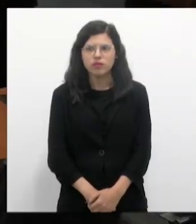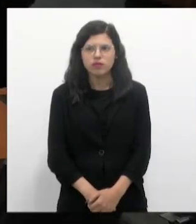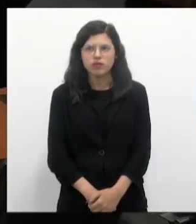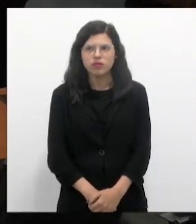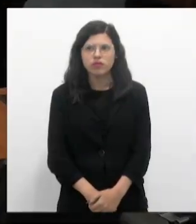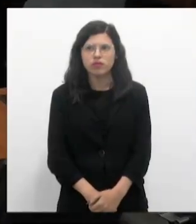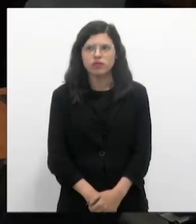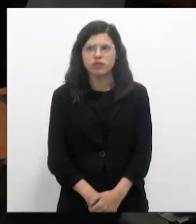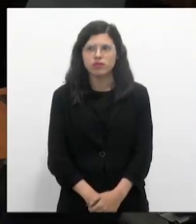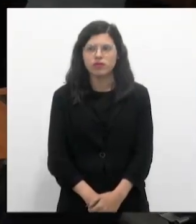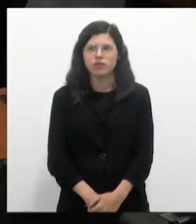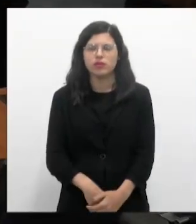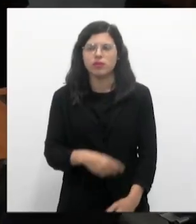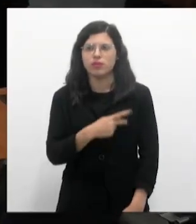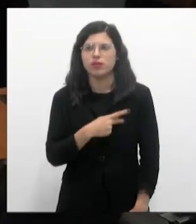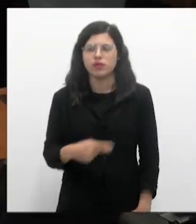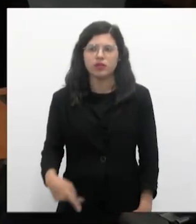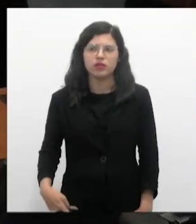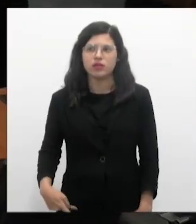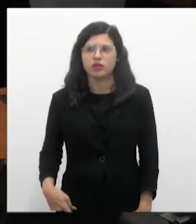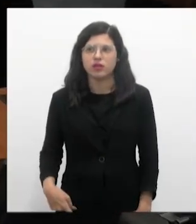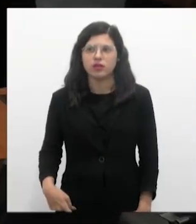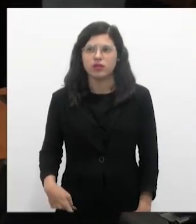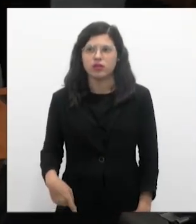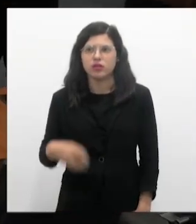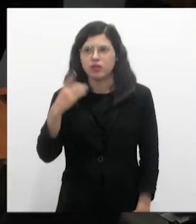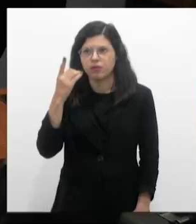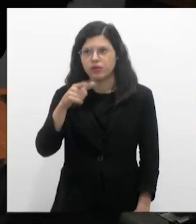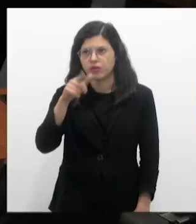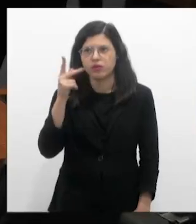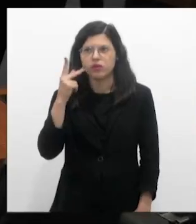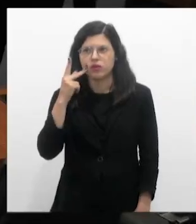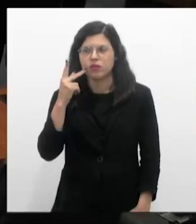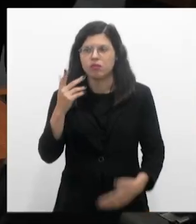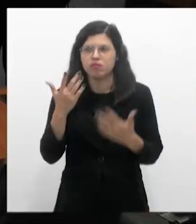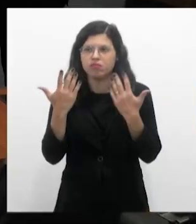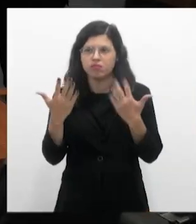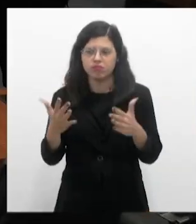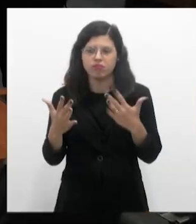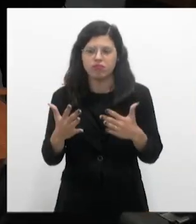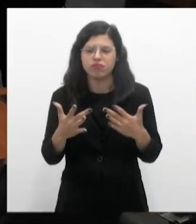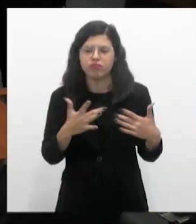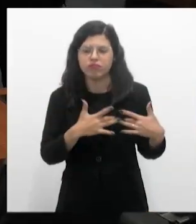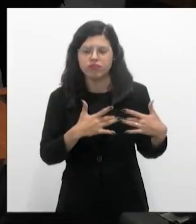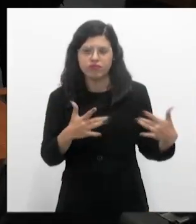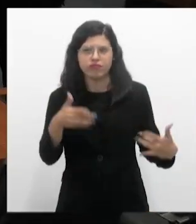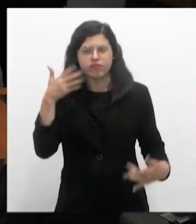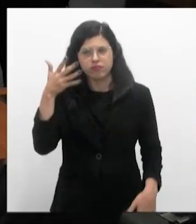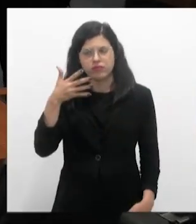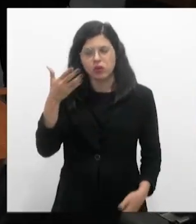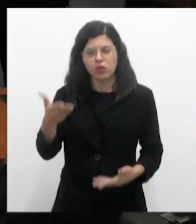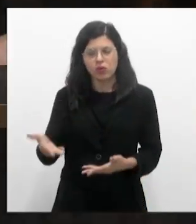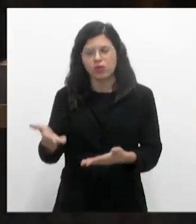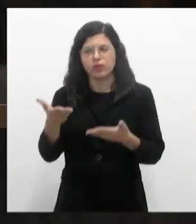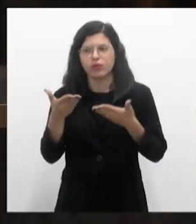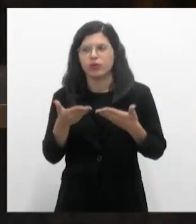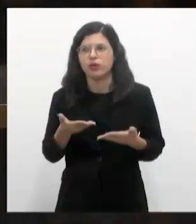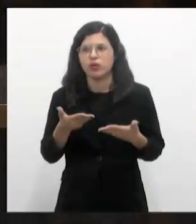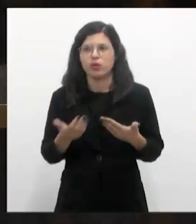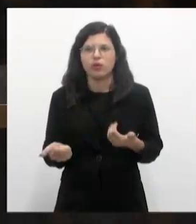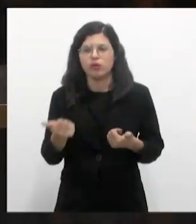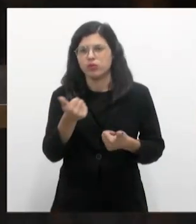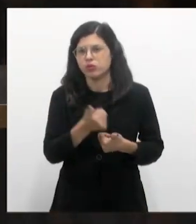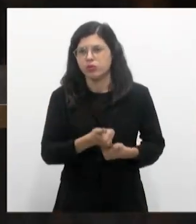Querido presidente Luiz Paulo Corrêa da Rocha, parabenizo Vossa Excelência e sou solidário à sua fala e convido Vossa Excelência para